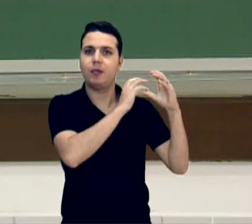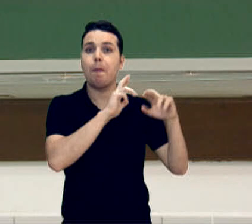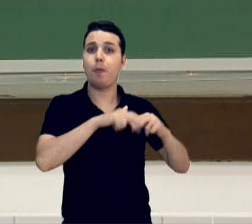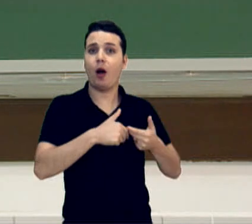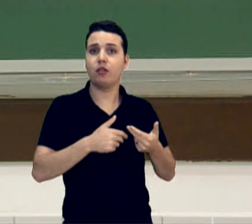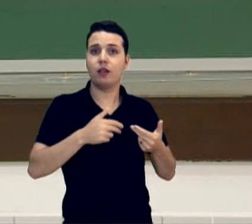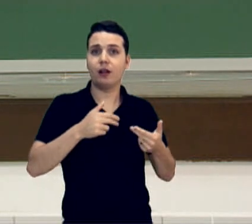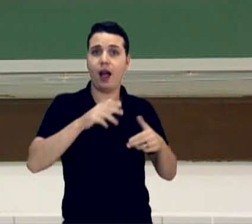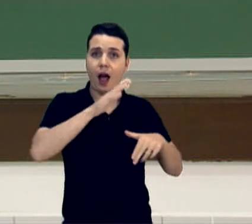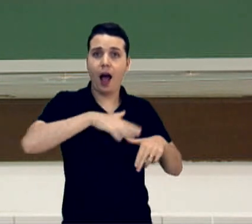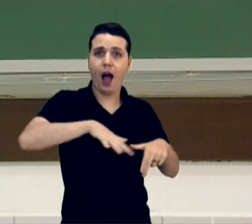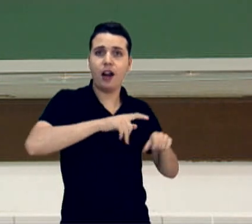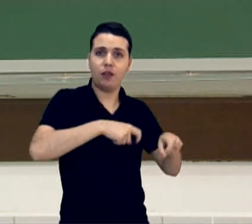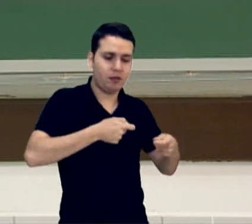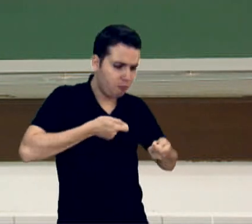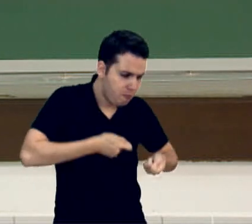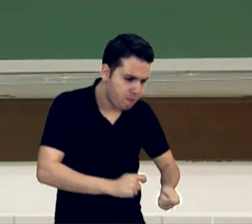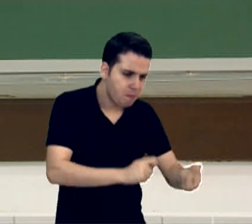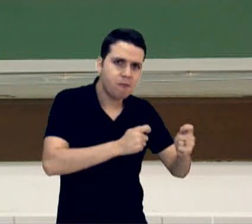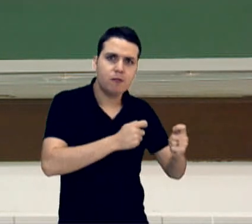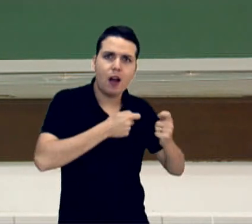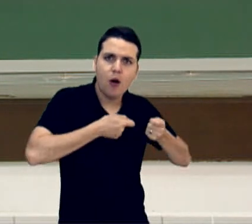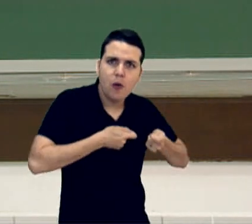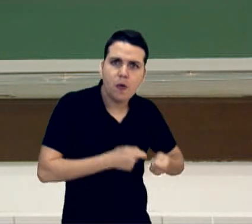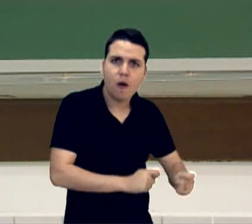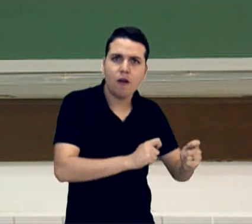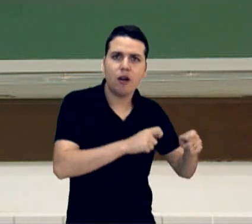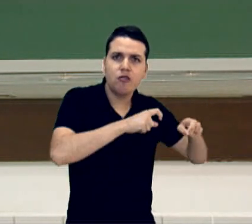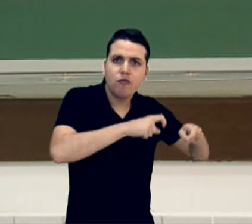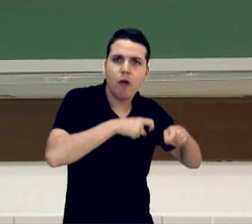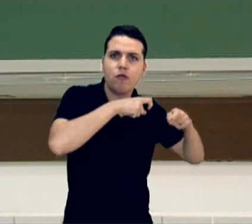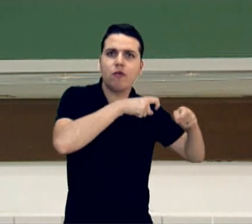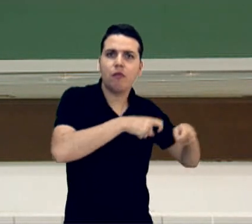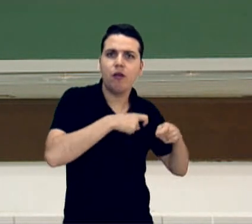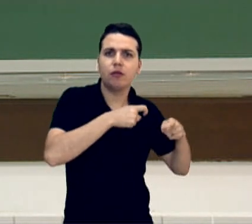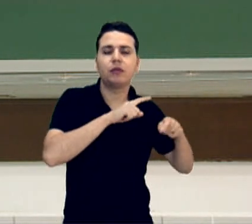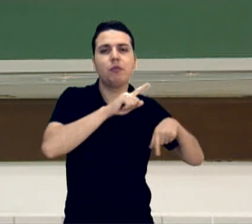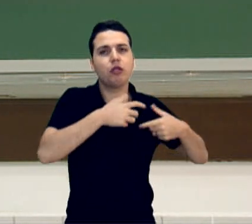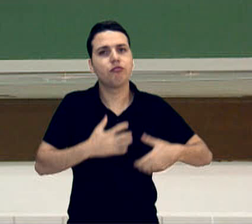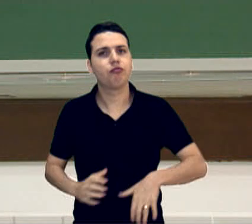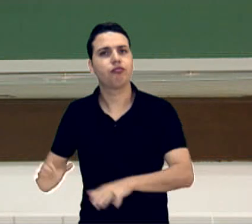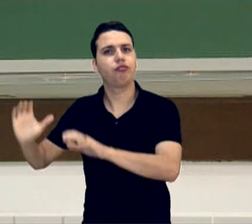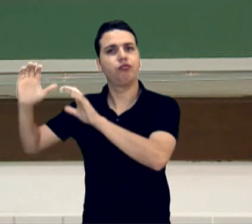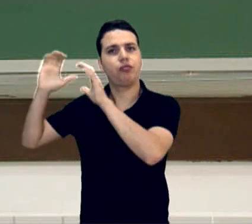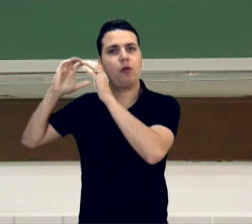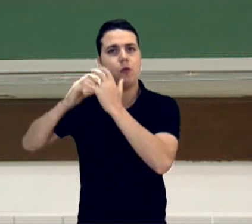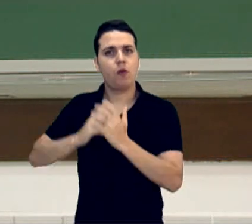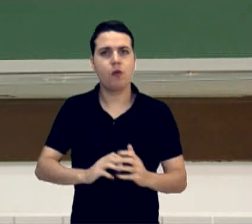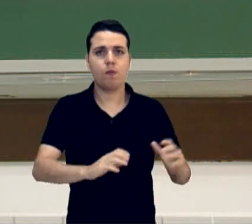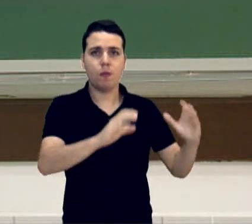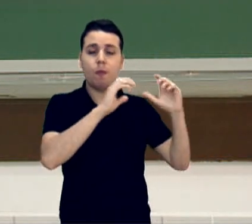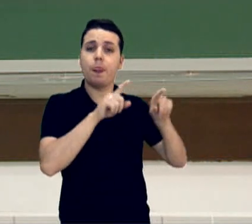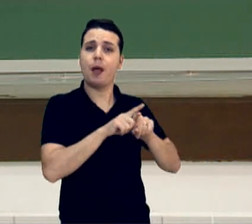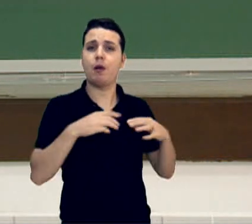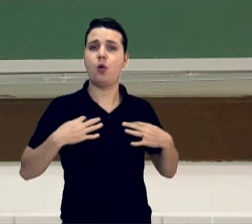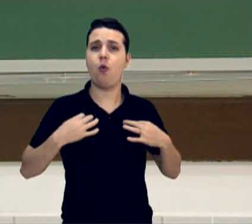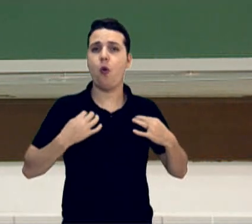Do rapaz, do homem, né? Então, eles foram trazidos para a dança, inclusive na vestimenta do homem. Então,